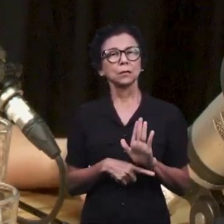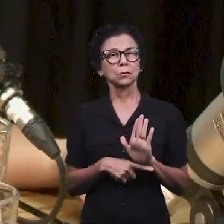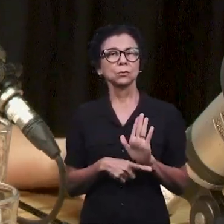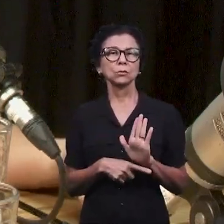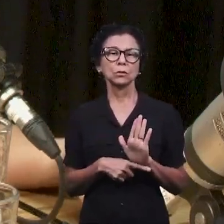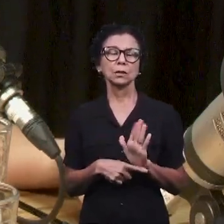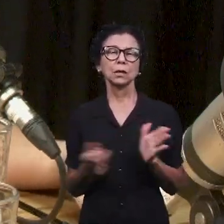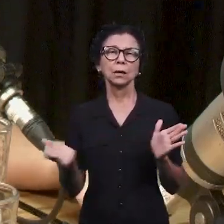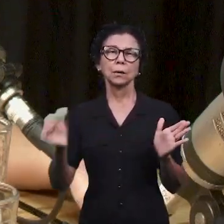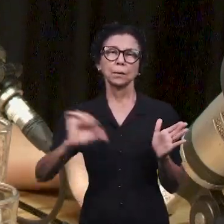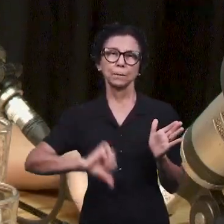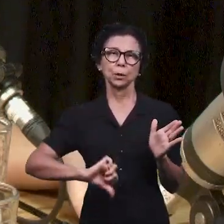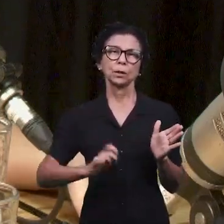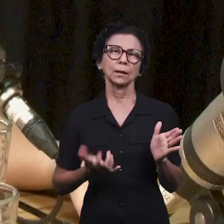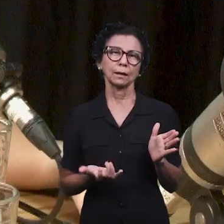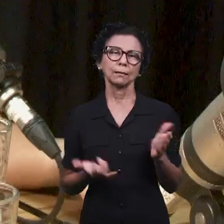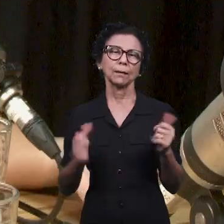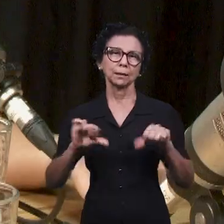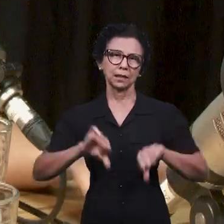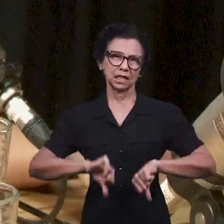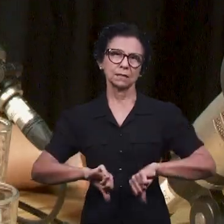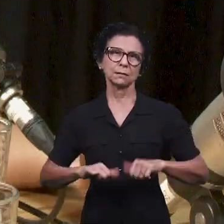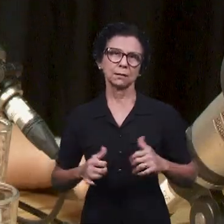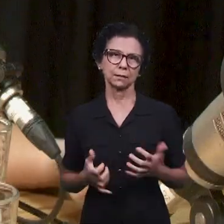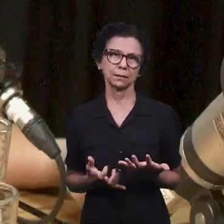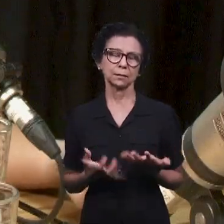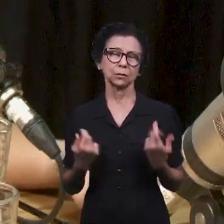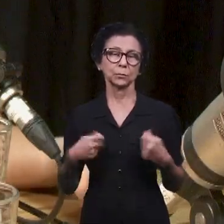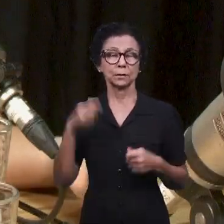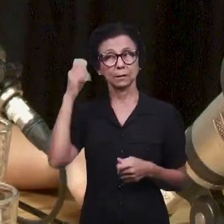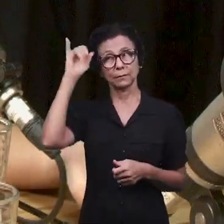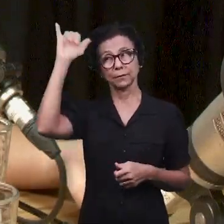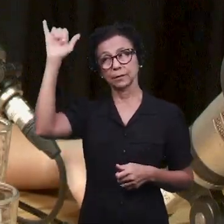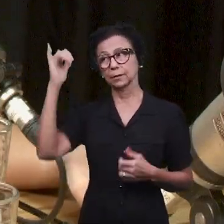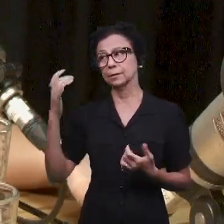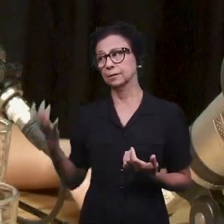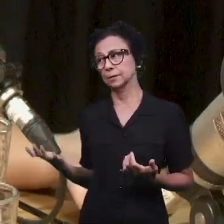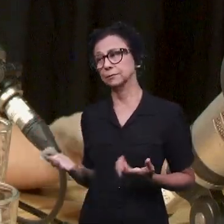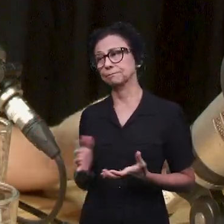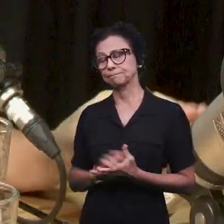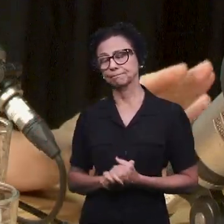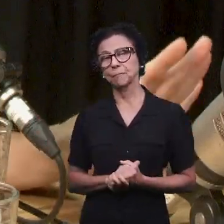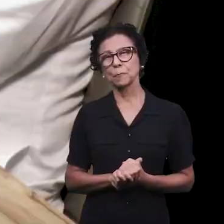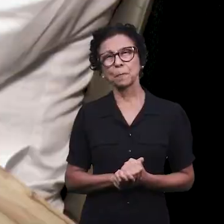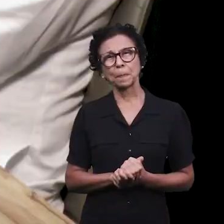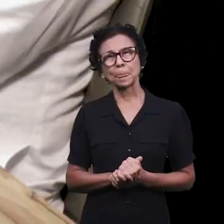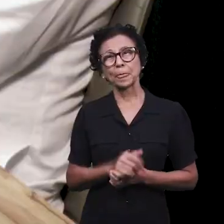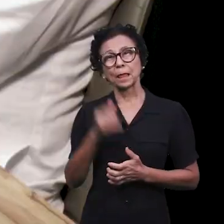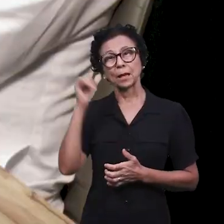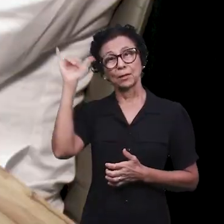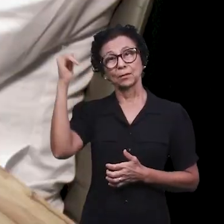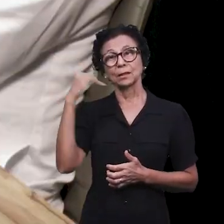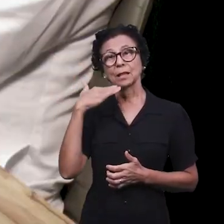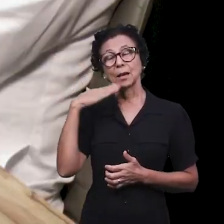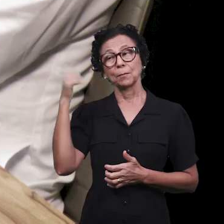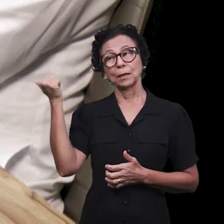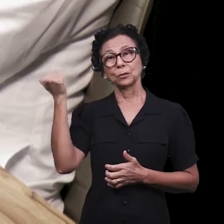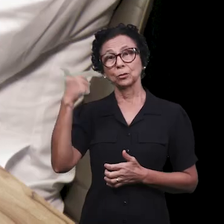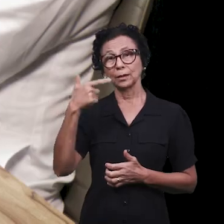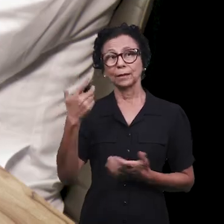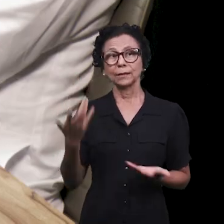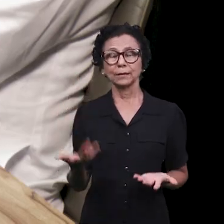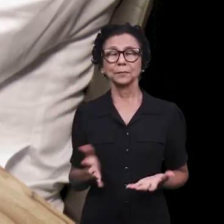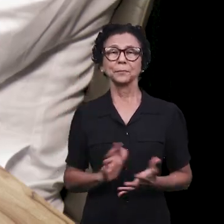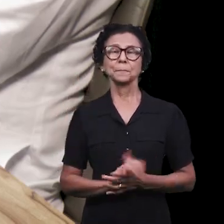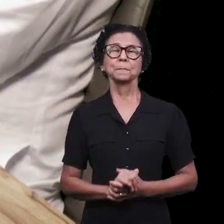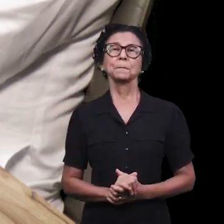para essas crises de enxaqueca. Então, a gente precisa evitar, né, doutor? Exatamente. Quanto mais evitar, melhor. Melhor.